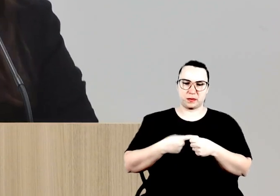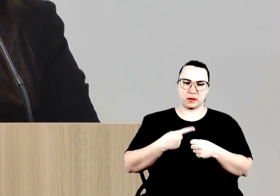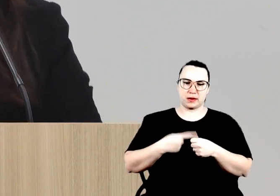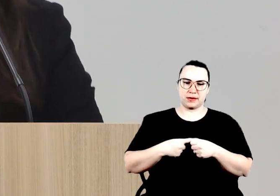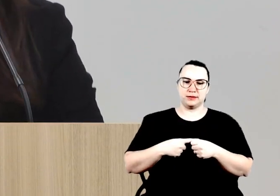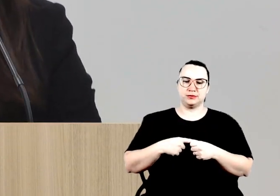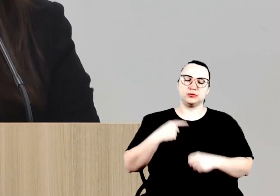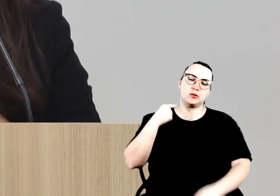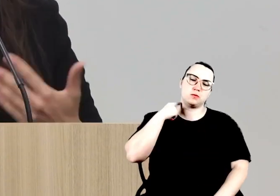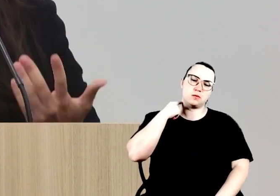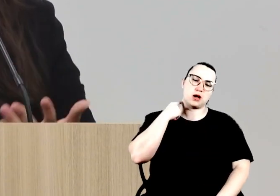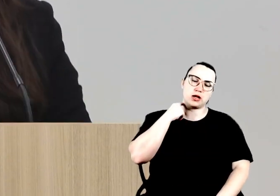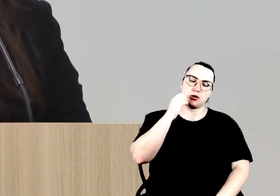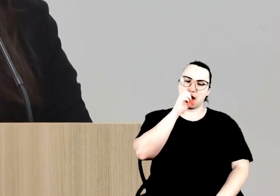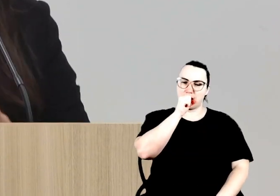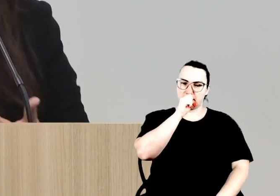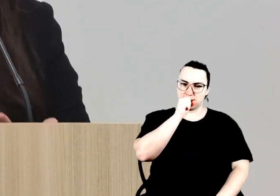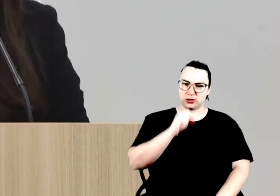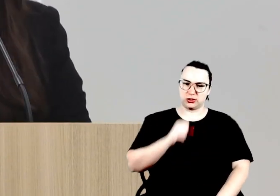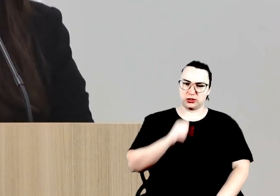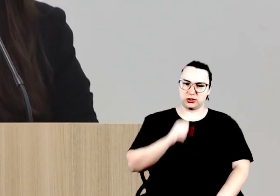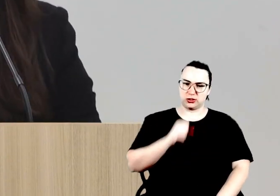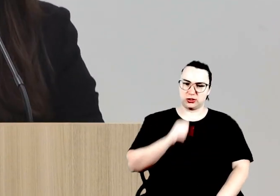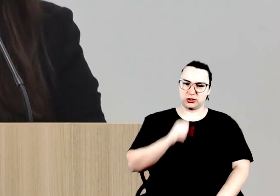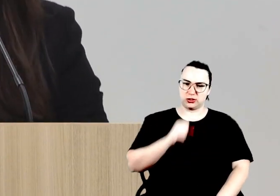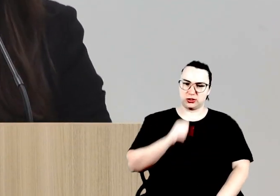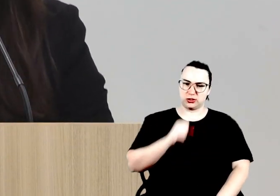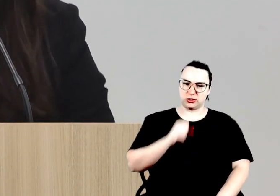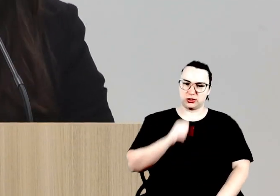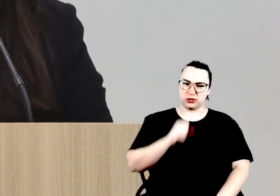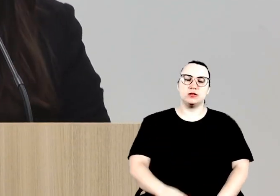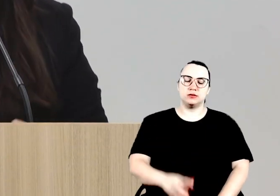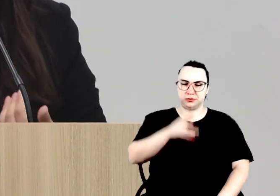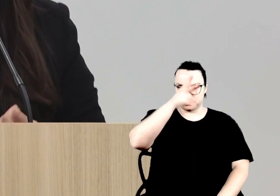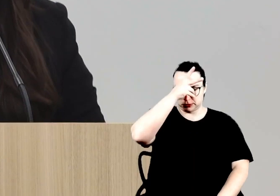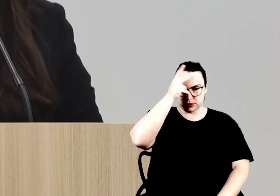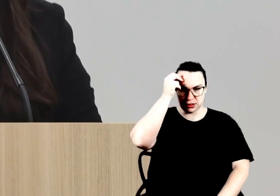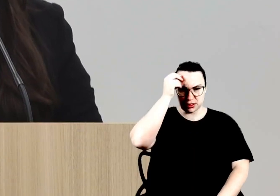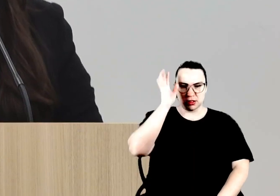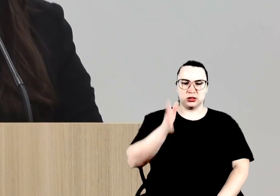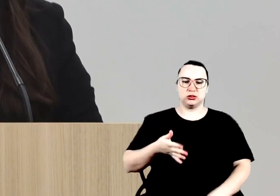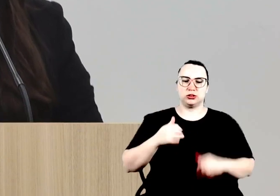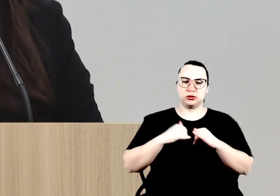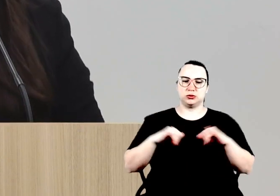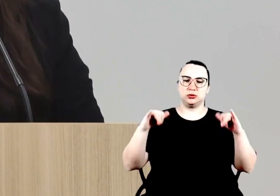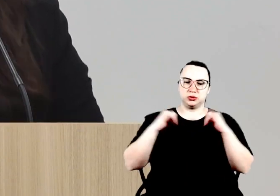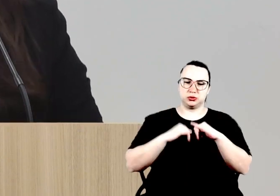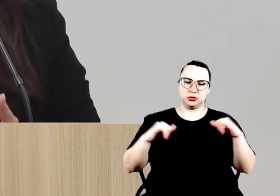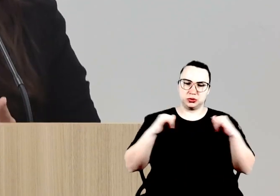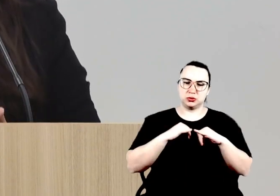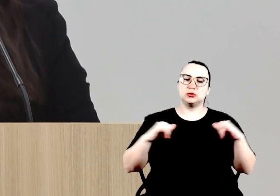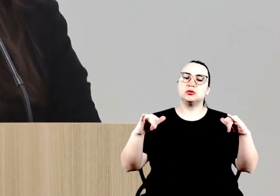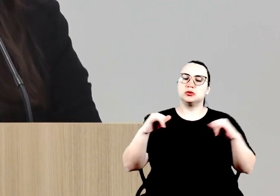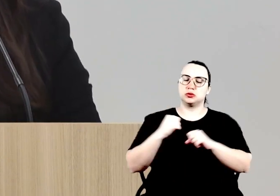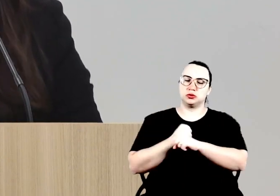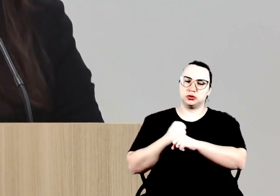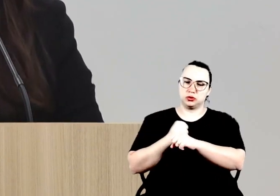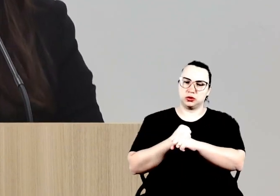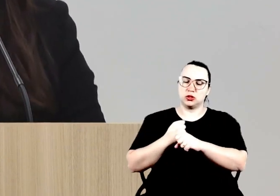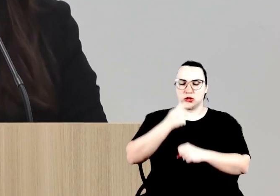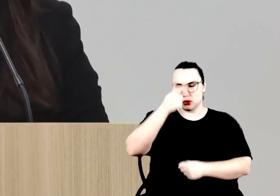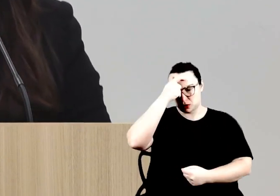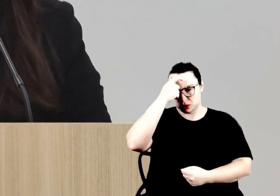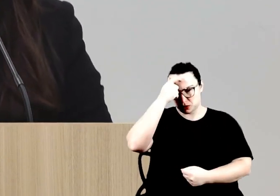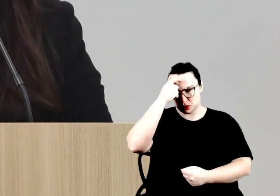Laranja. O executivo, ele já vinha fazendo campanha nos últimos anos sobre a conscientização,